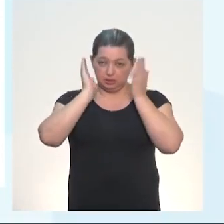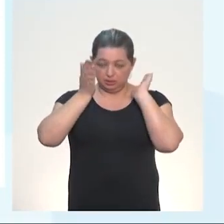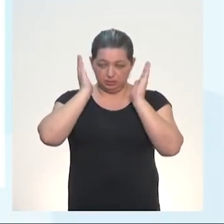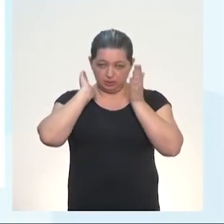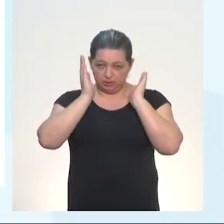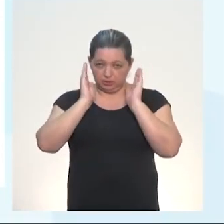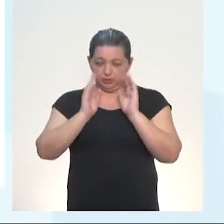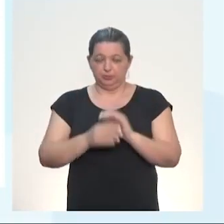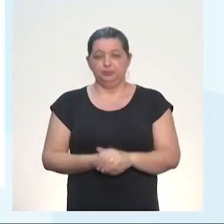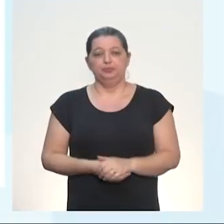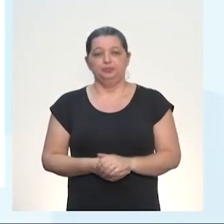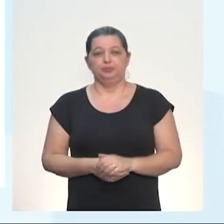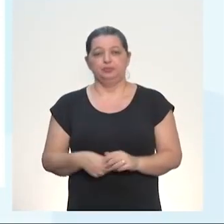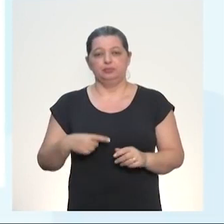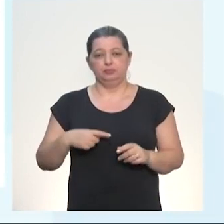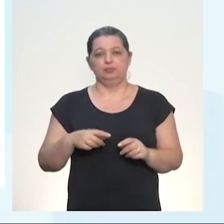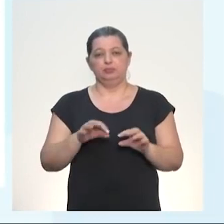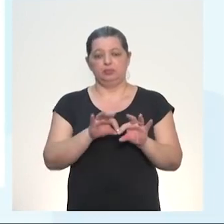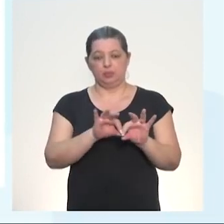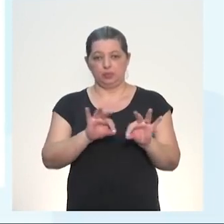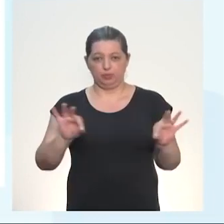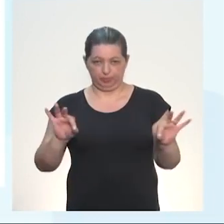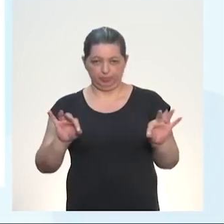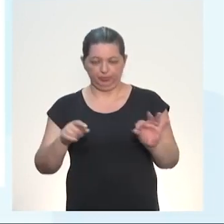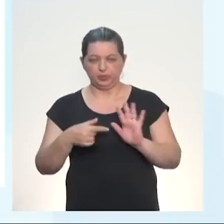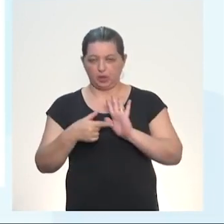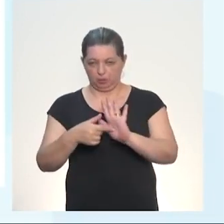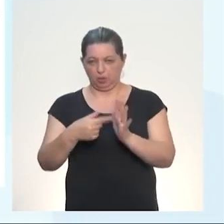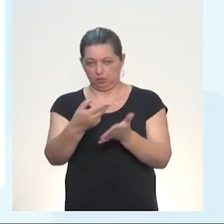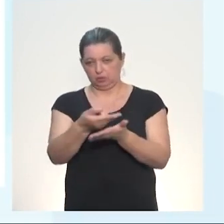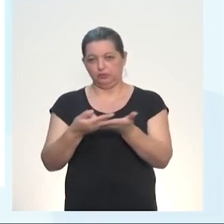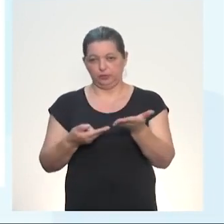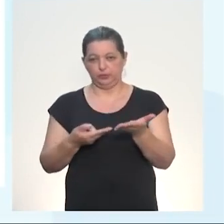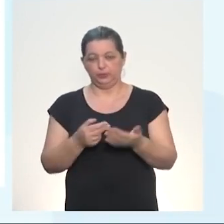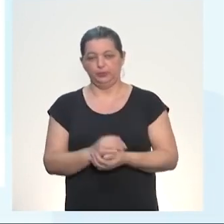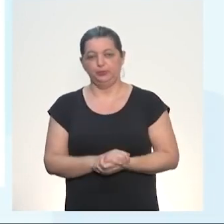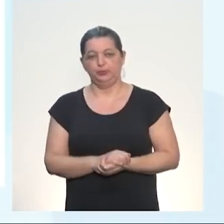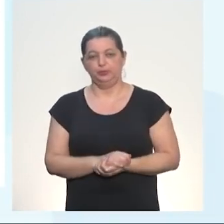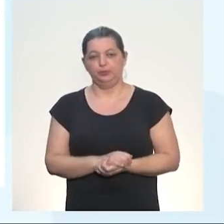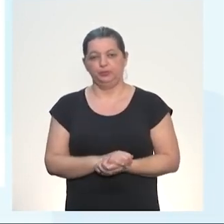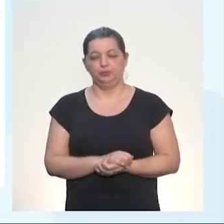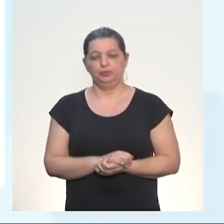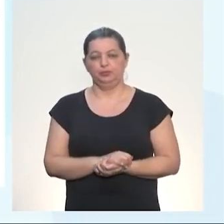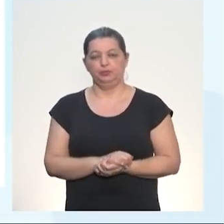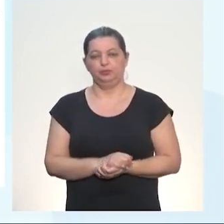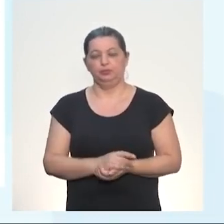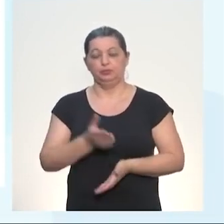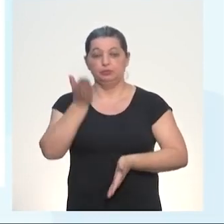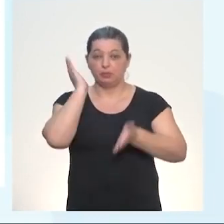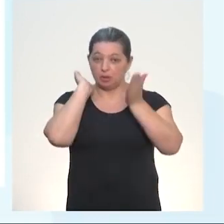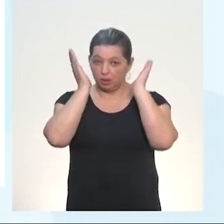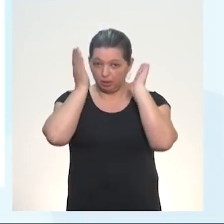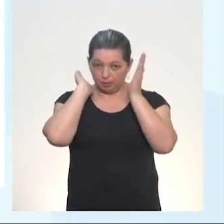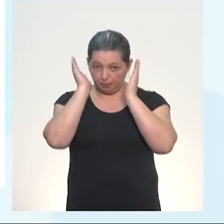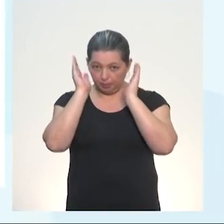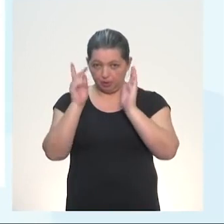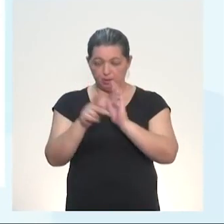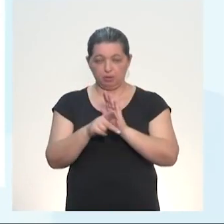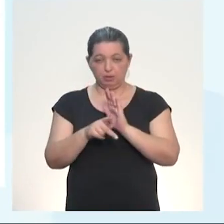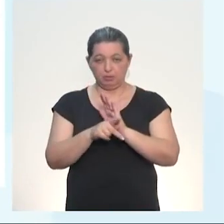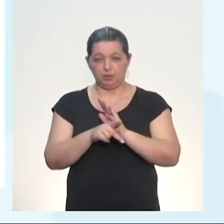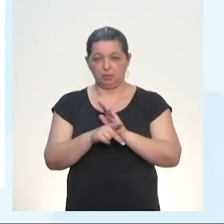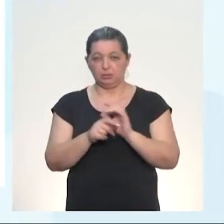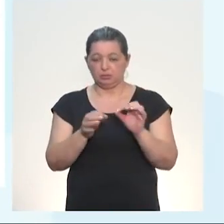caminhão-baú, cujas medidas das dimensões estão explícitas na figura abaixo. Como a gente está falando aqui do caminhão-baú e ele vai pedir a